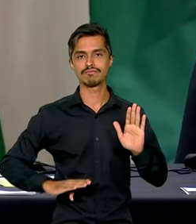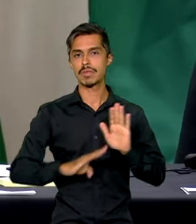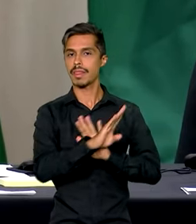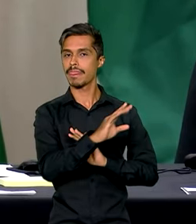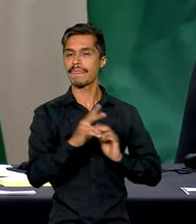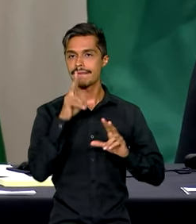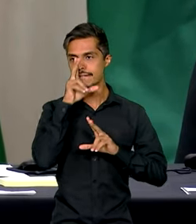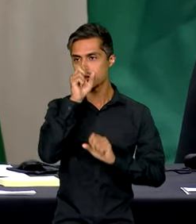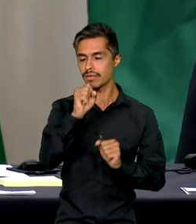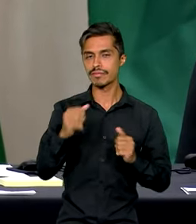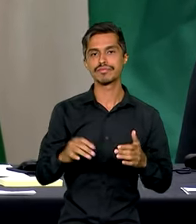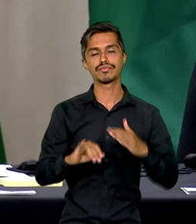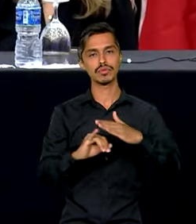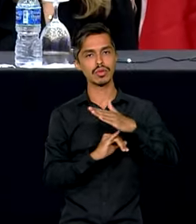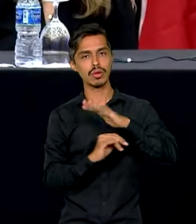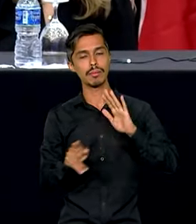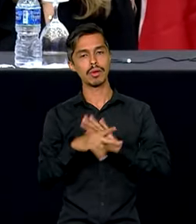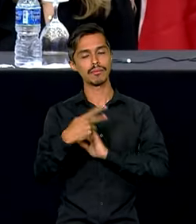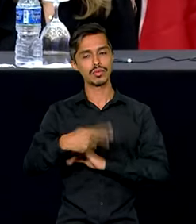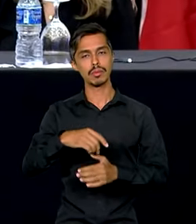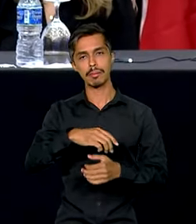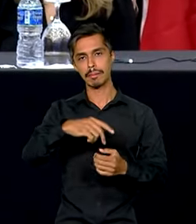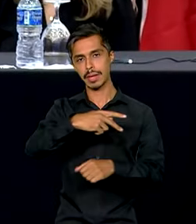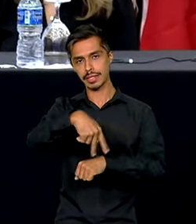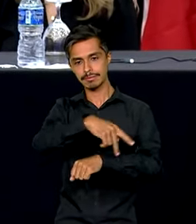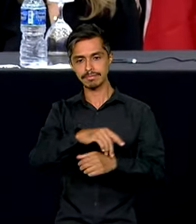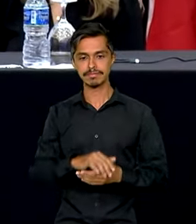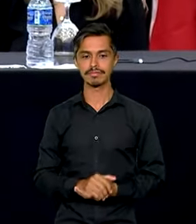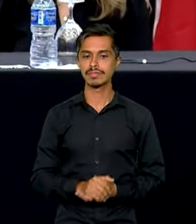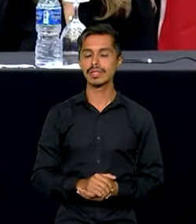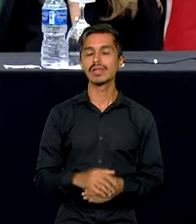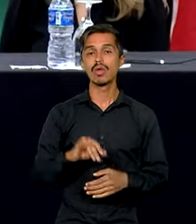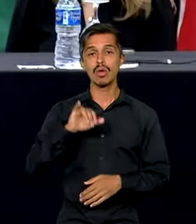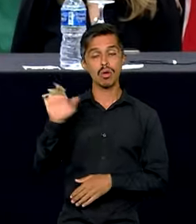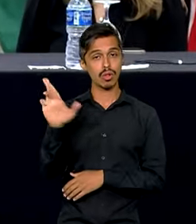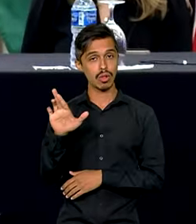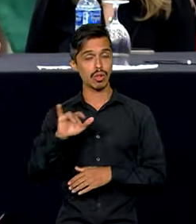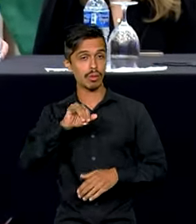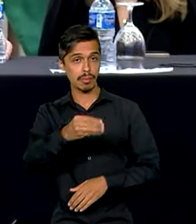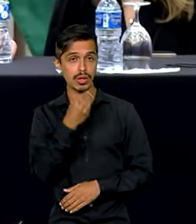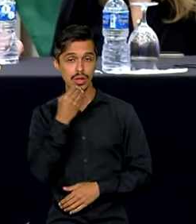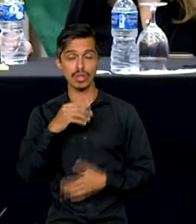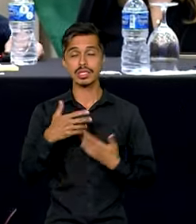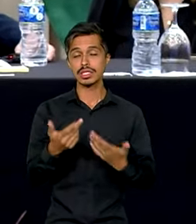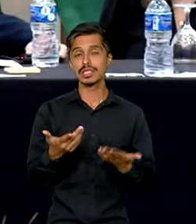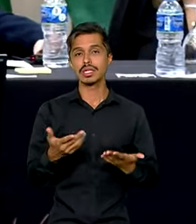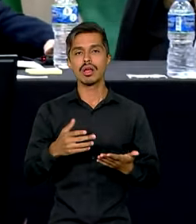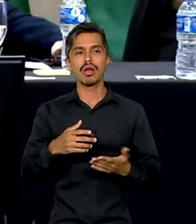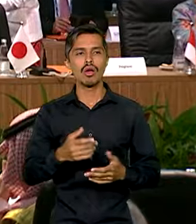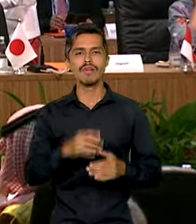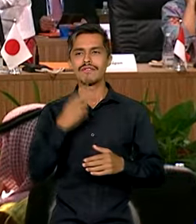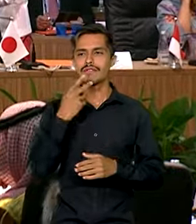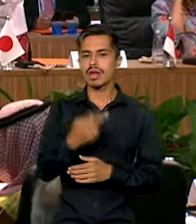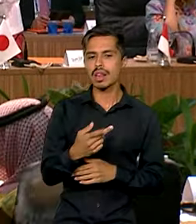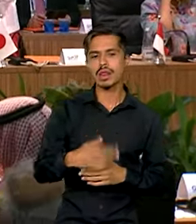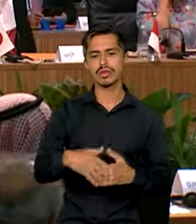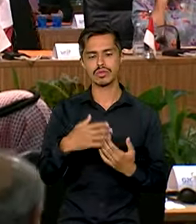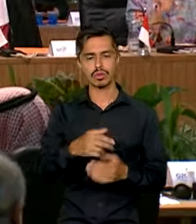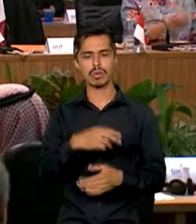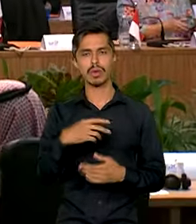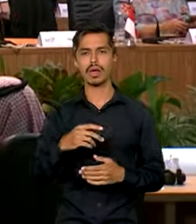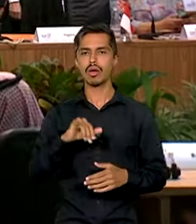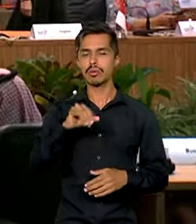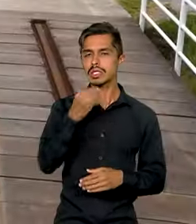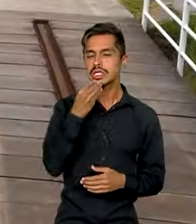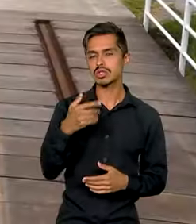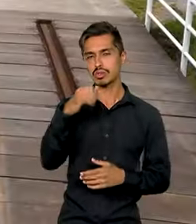fortalecimento institucional do país presidente Lula Aproveitou a oportunidade para falar das prioridades do Brasil na presidência do